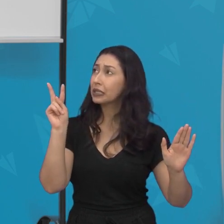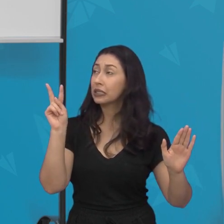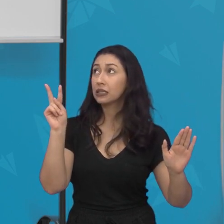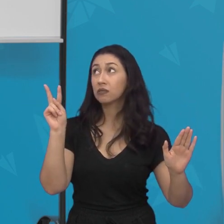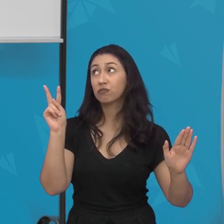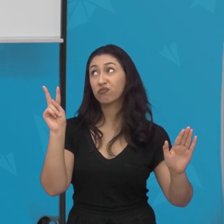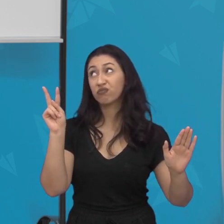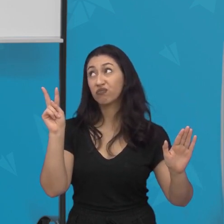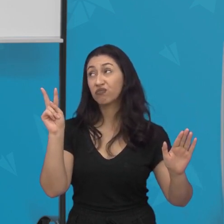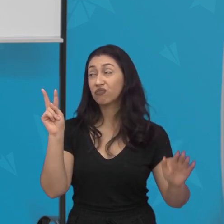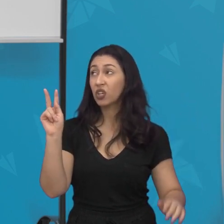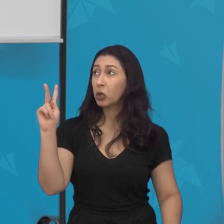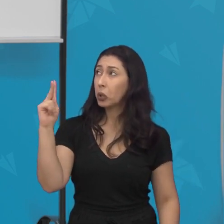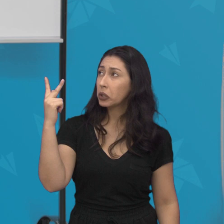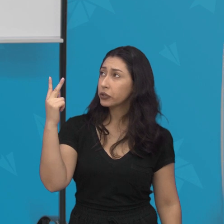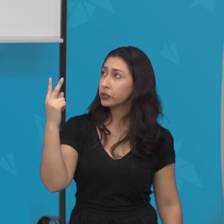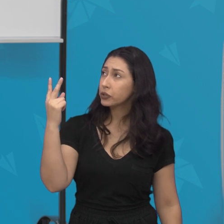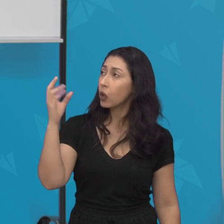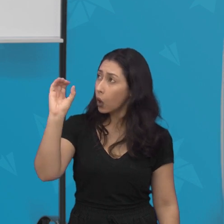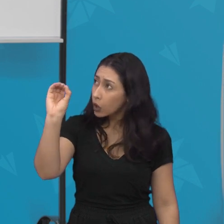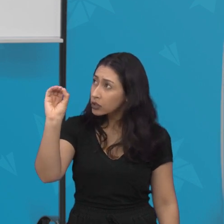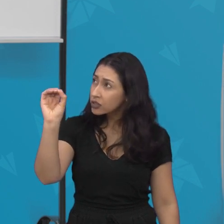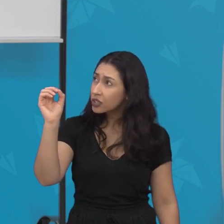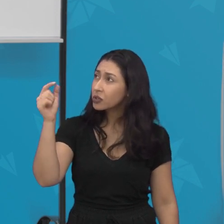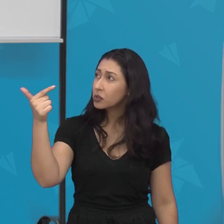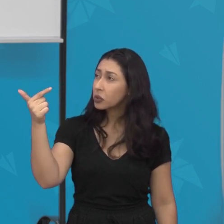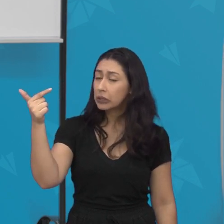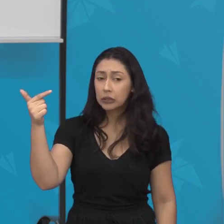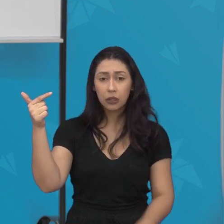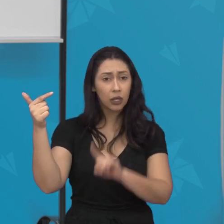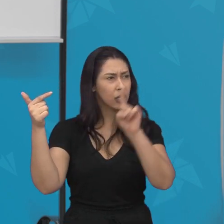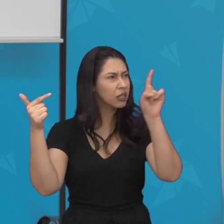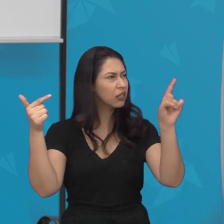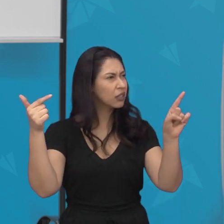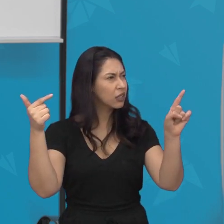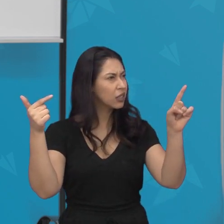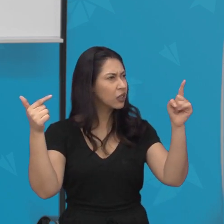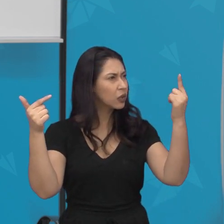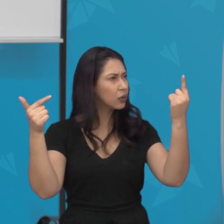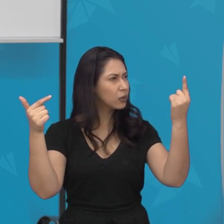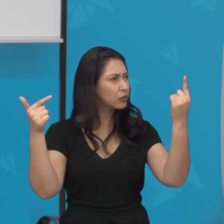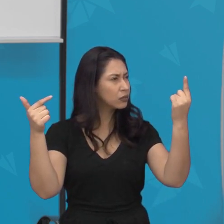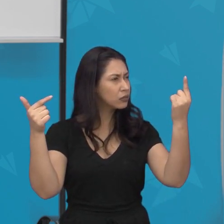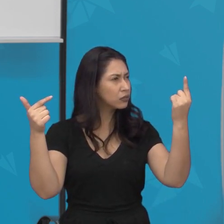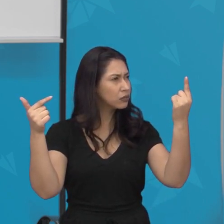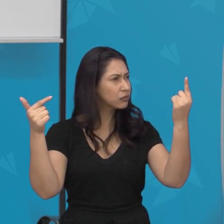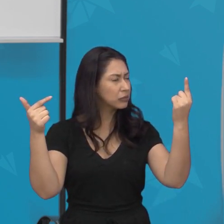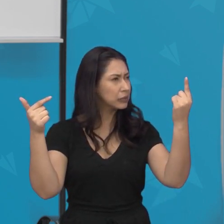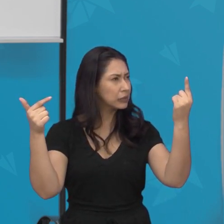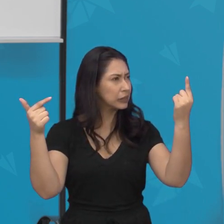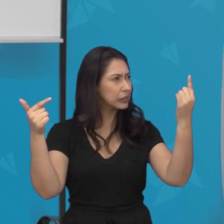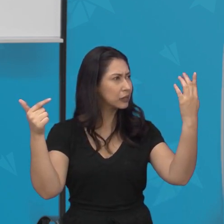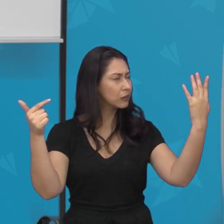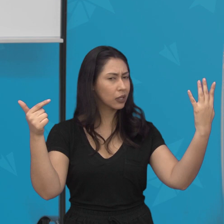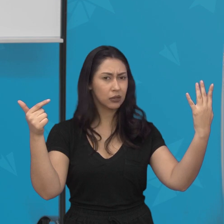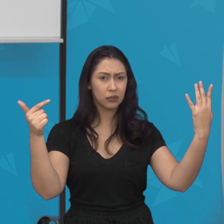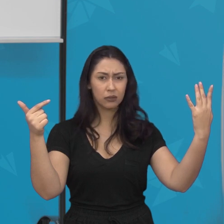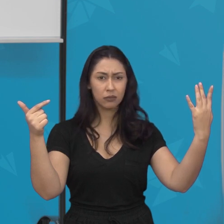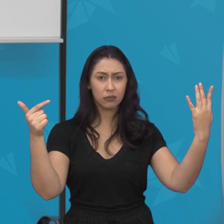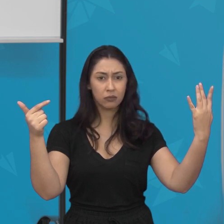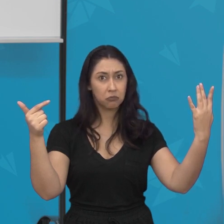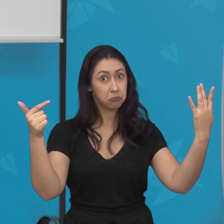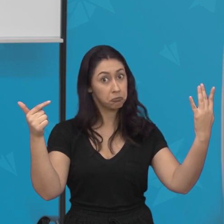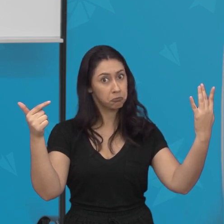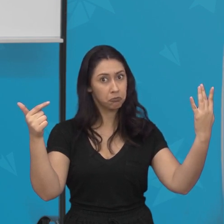exemplo, a gente temos 2 oxigênios aqui e lá a gente tem um só e aqui, por exemplo, temos 4. Né? Então essa conta não vai